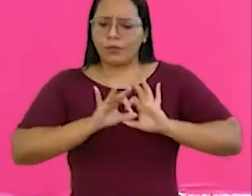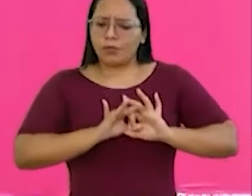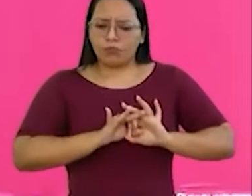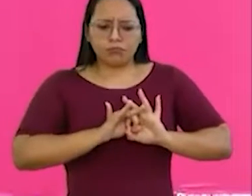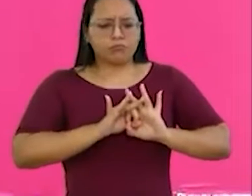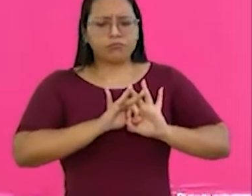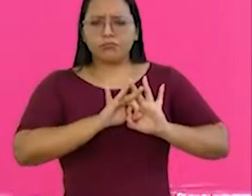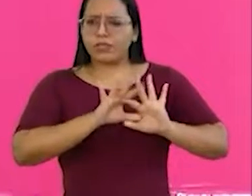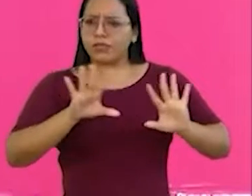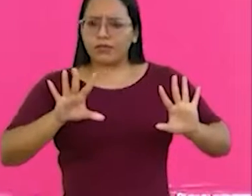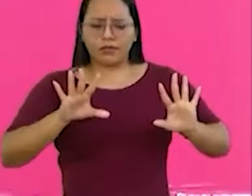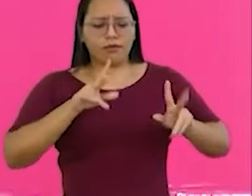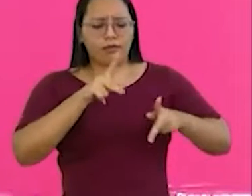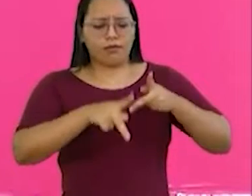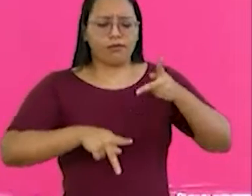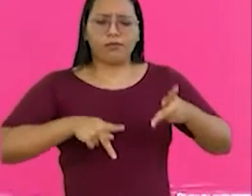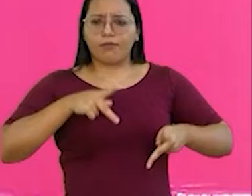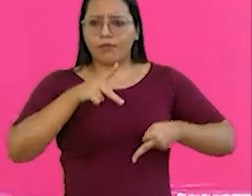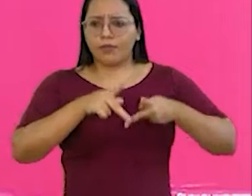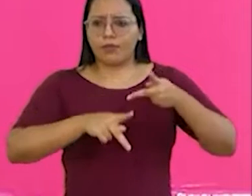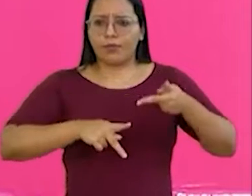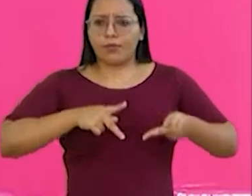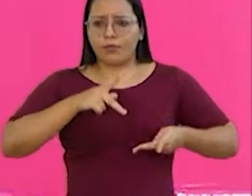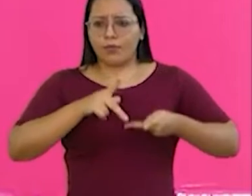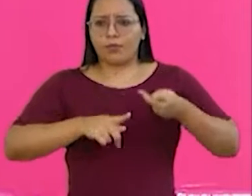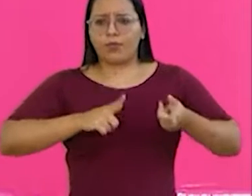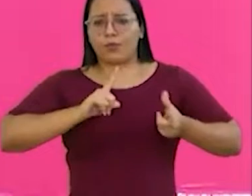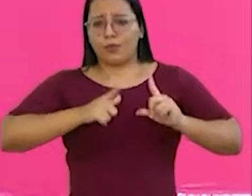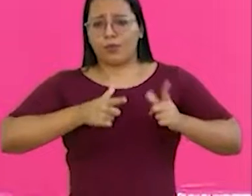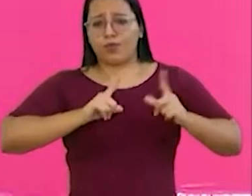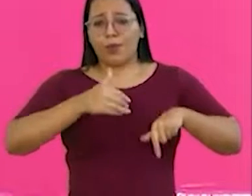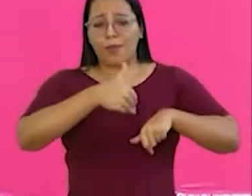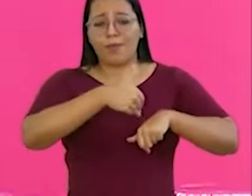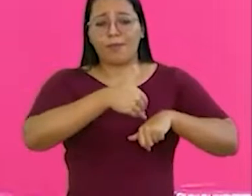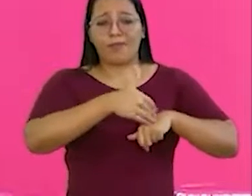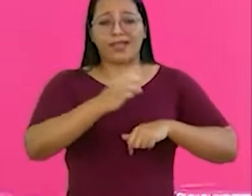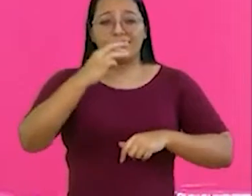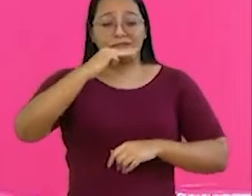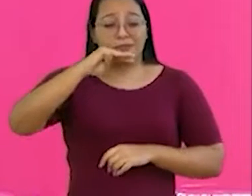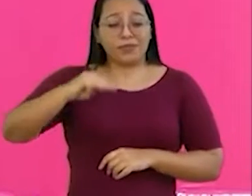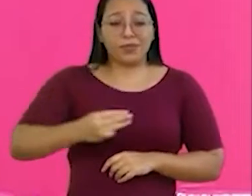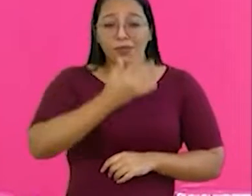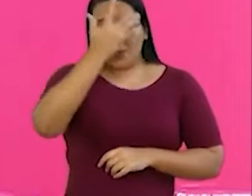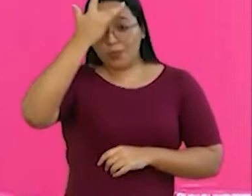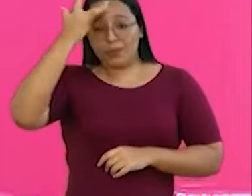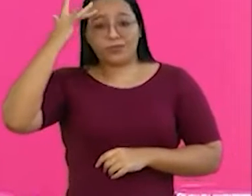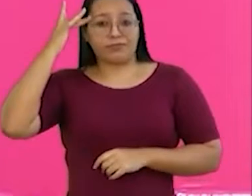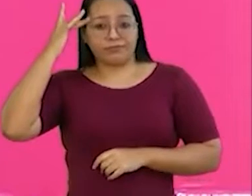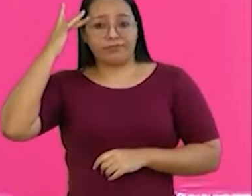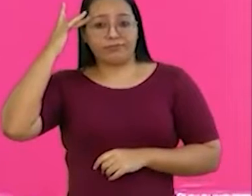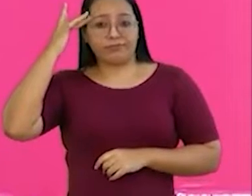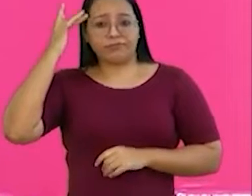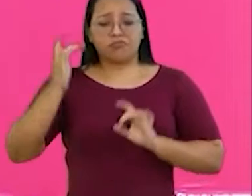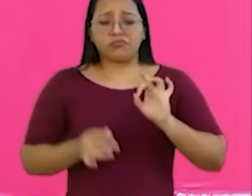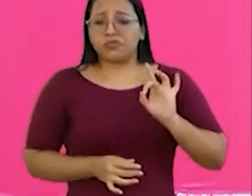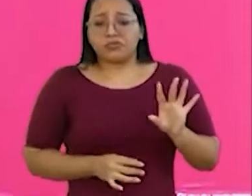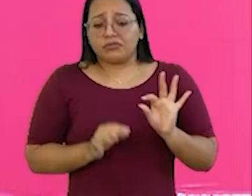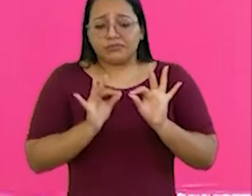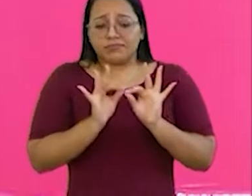libertasse, desse liberdade aos mais de 3 milhões de israelitas. Só